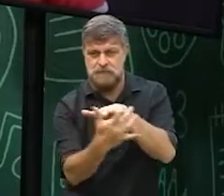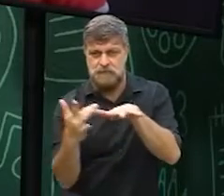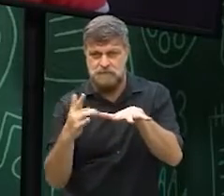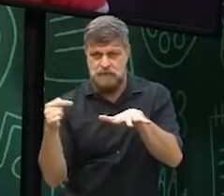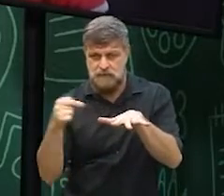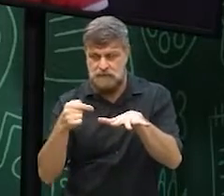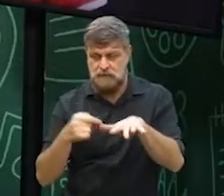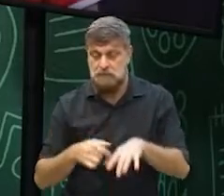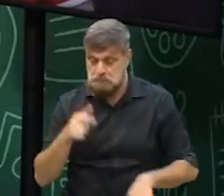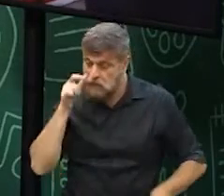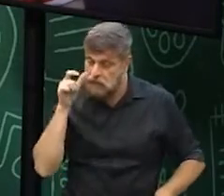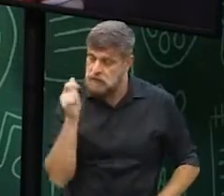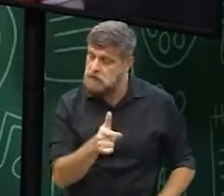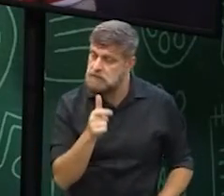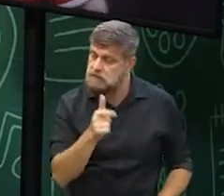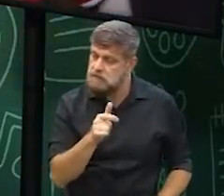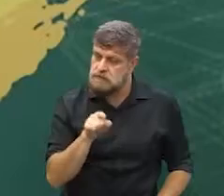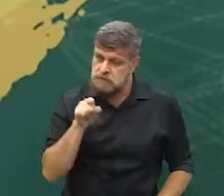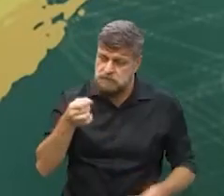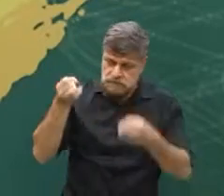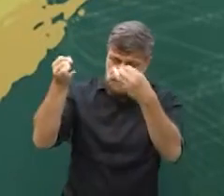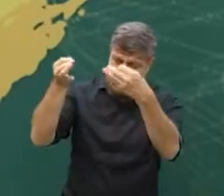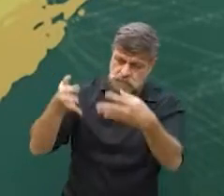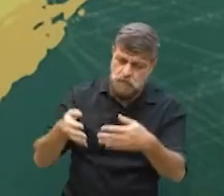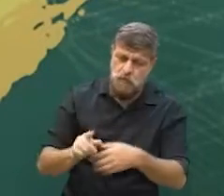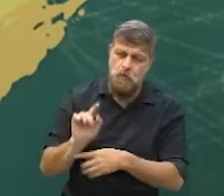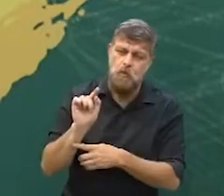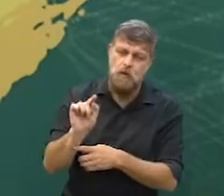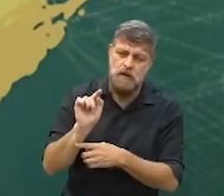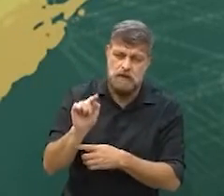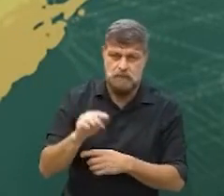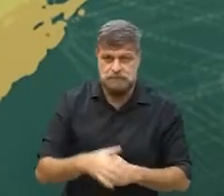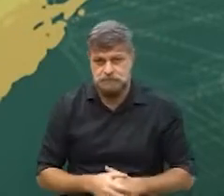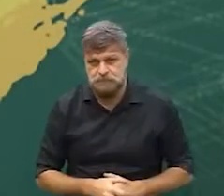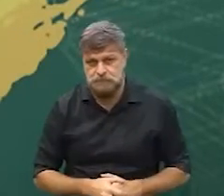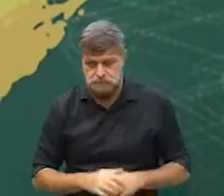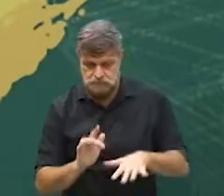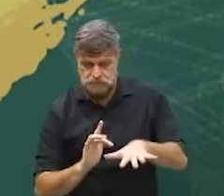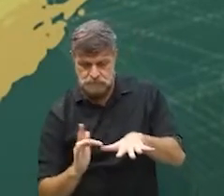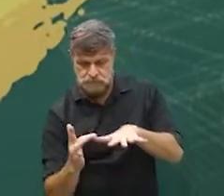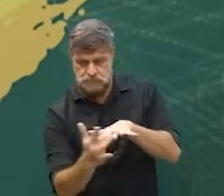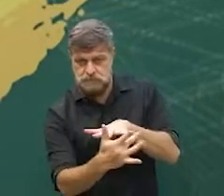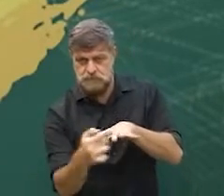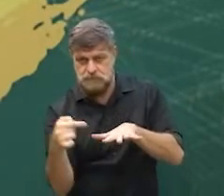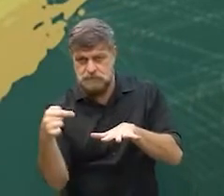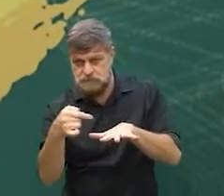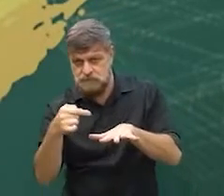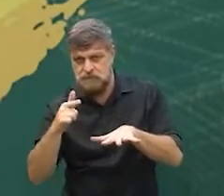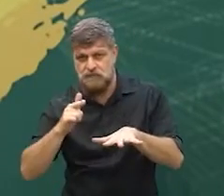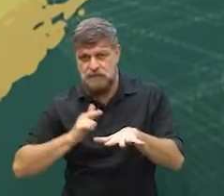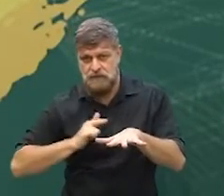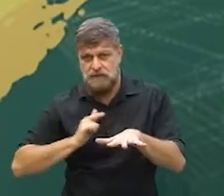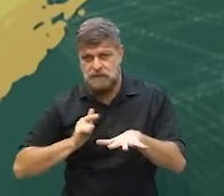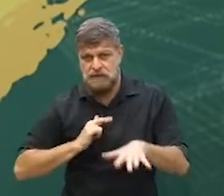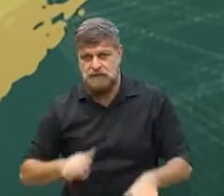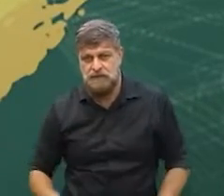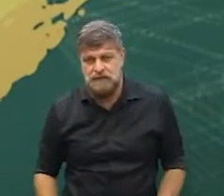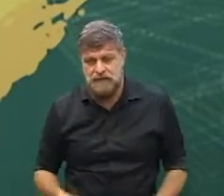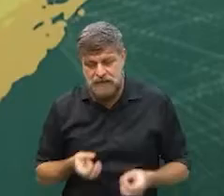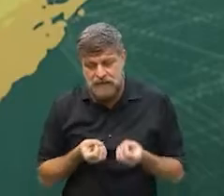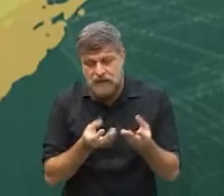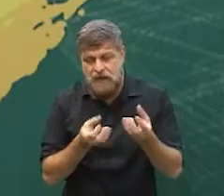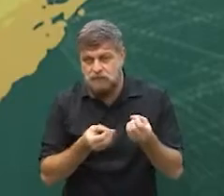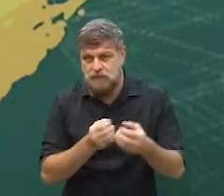não é isso? Eu achei bem interessante o que você citou, professor, porque nas redes sociais certamente existem